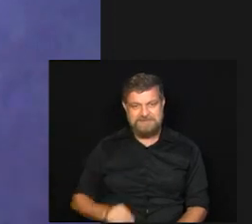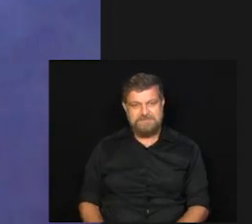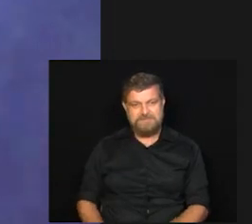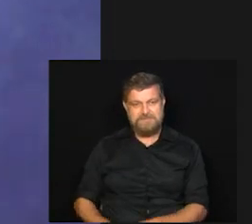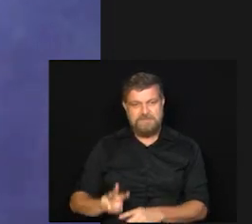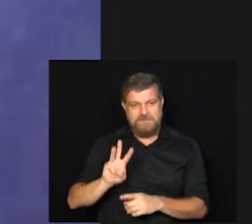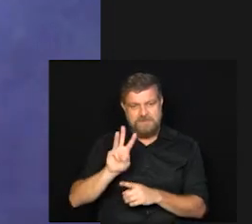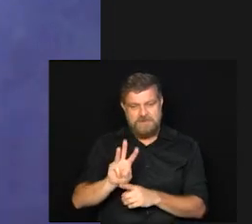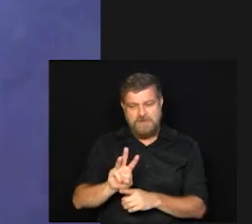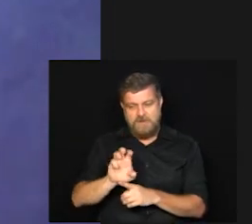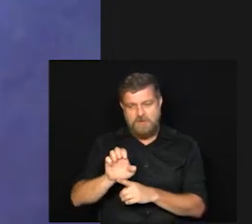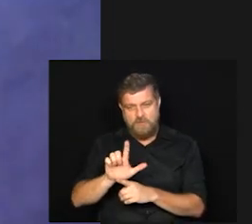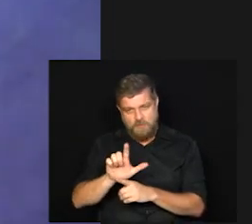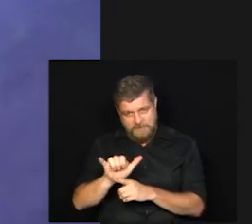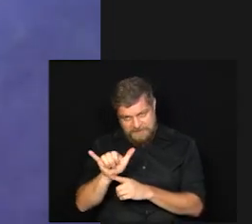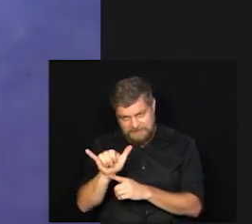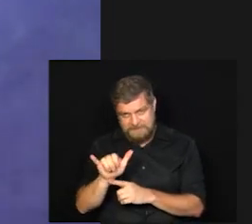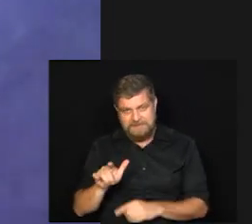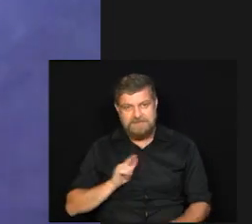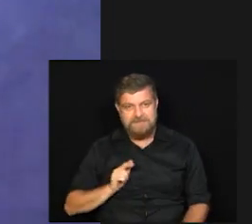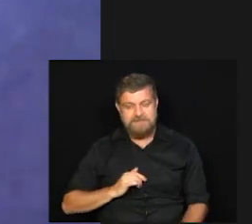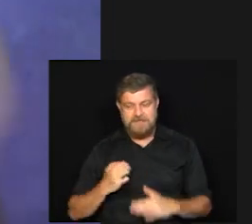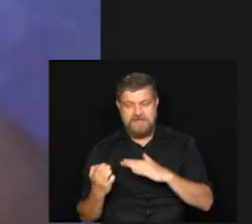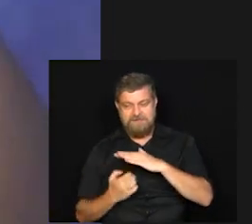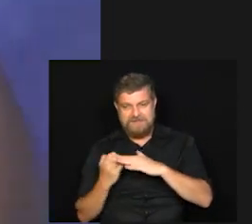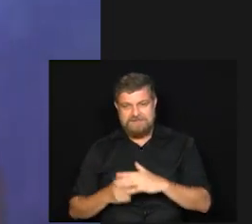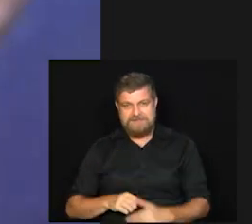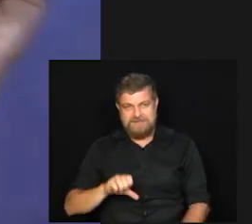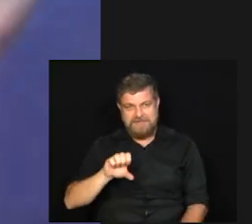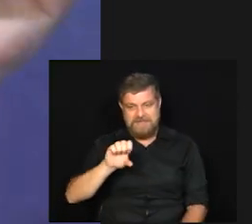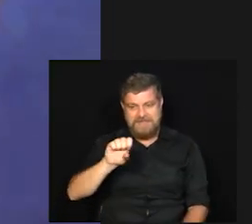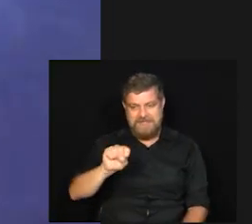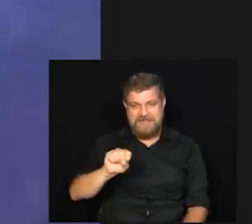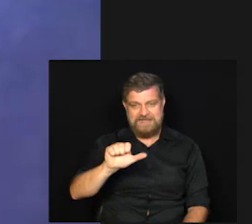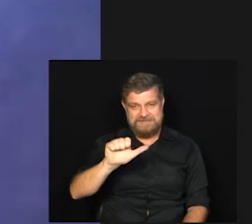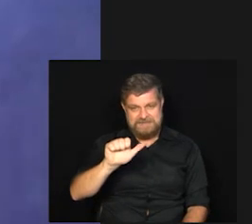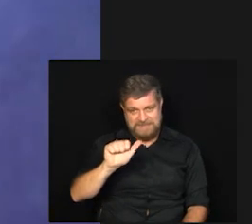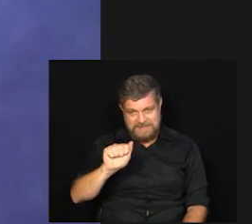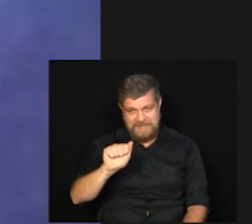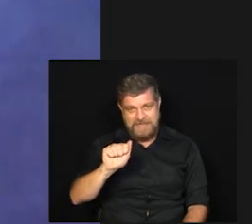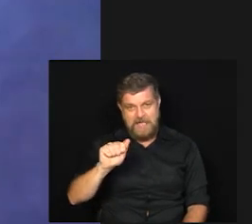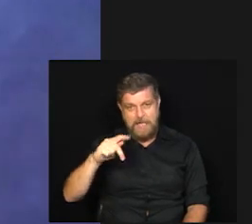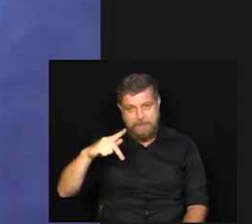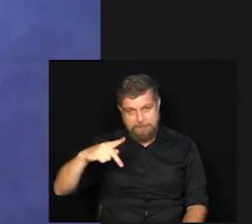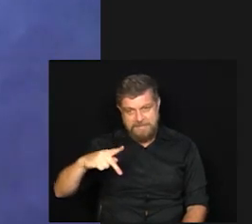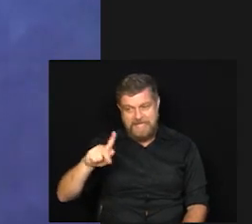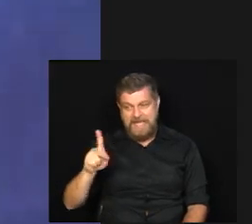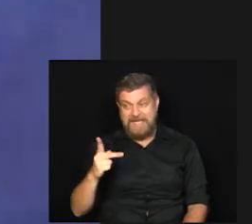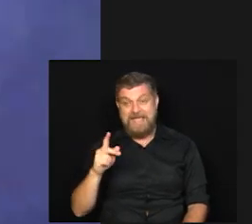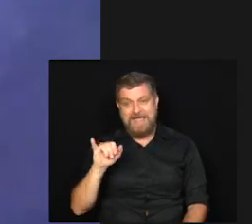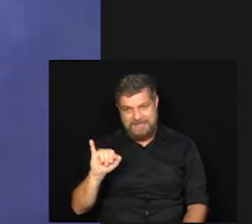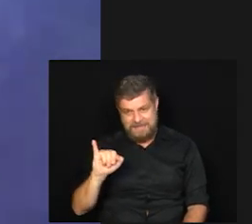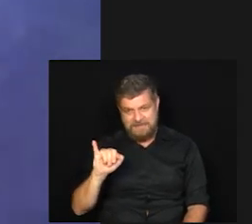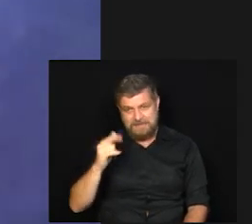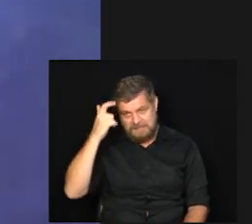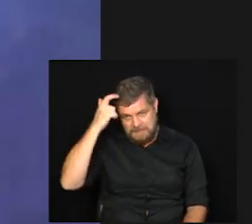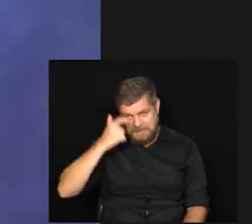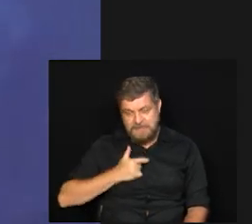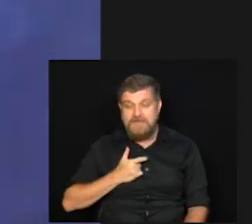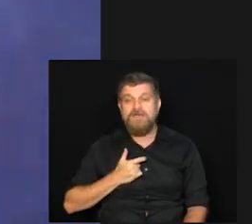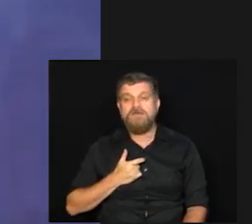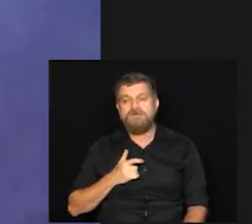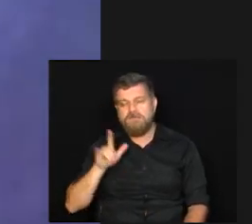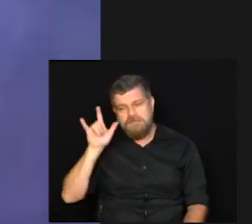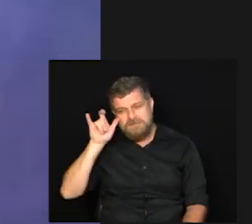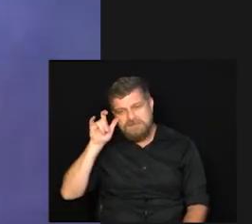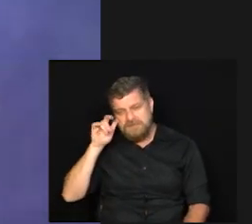LSAF, ou pela própria editora SAF, o SAF é S-A-P-H-I. Só mandar lá, eu quero adquirir, que a